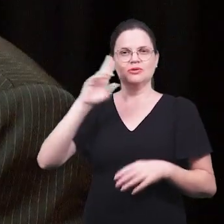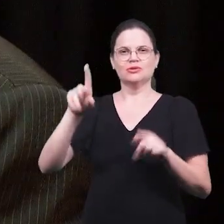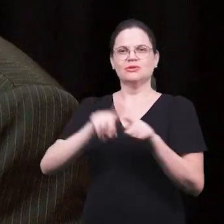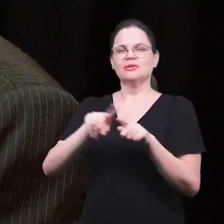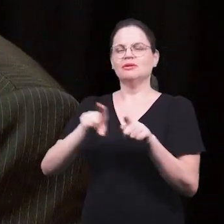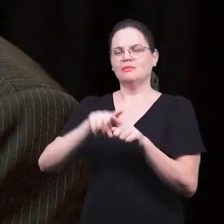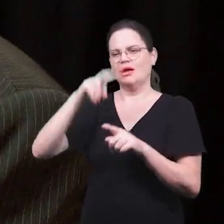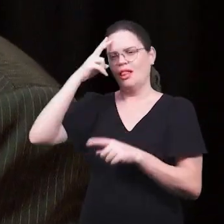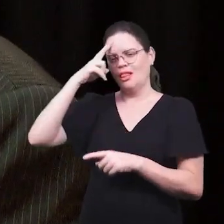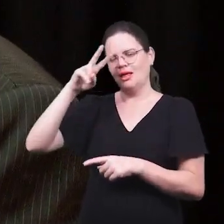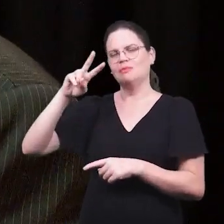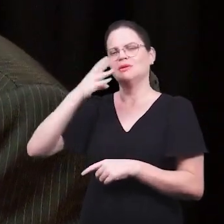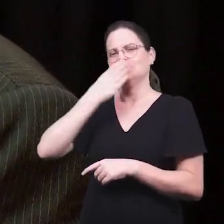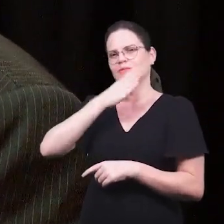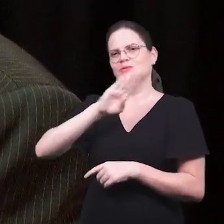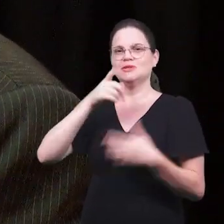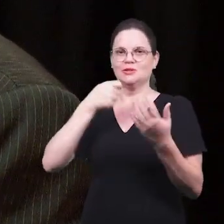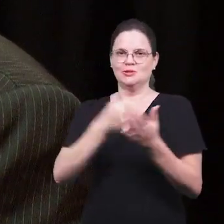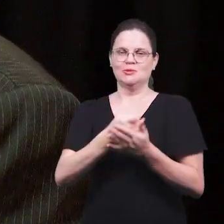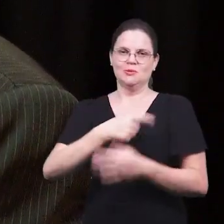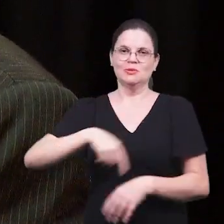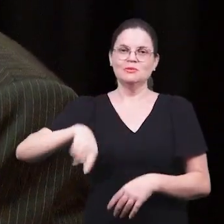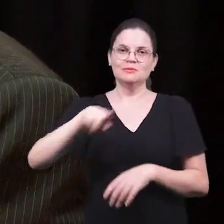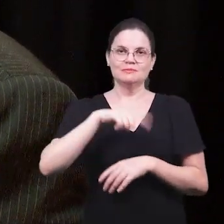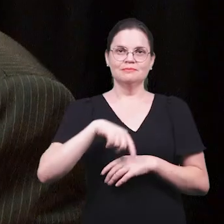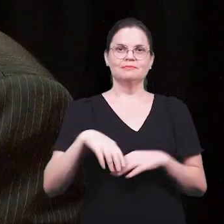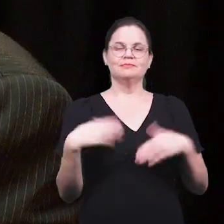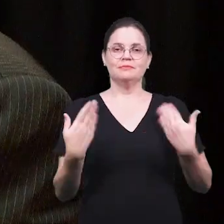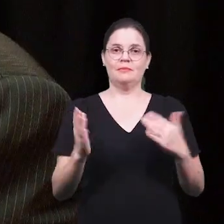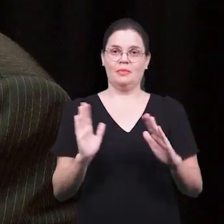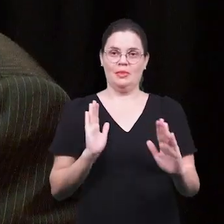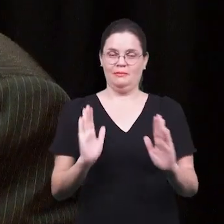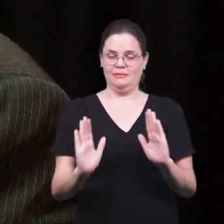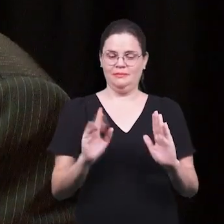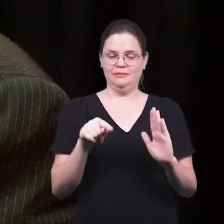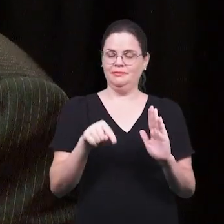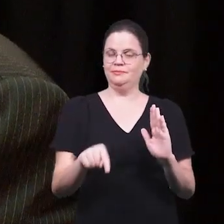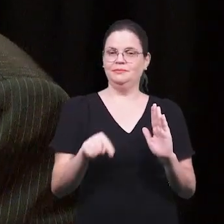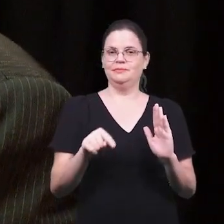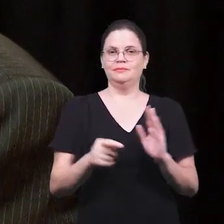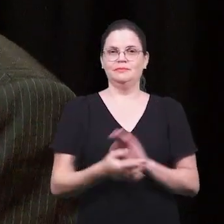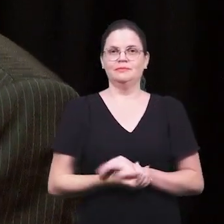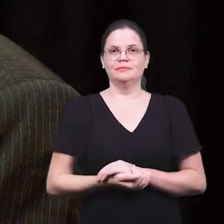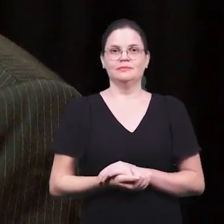de nós, né? Em determinado momento, o Senhor, ele se lembra de nós. Então eu fiquei esse período, Júlio,